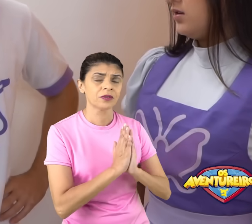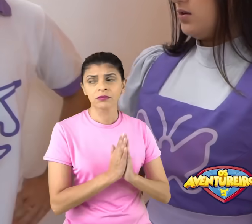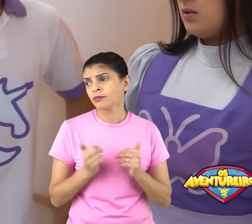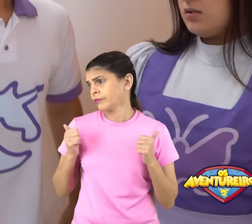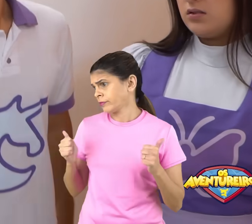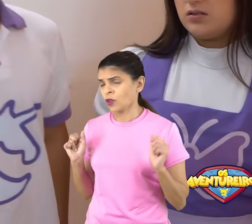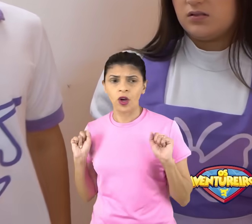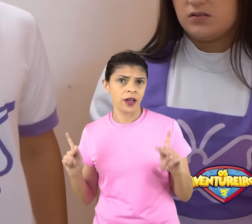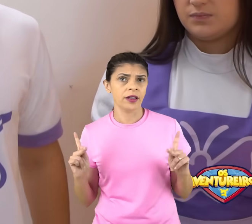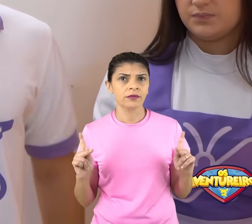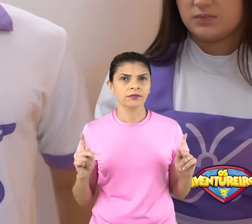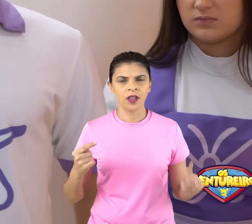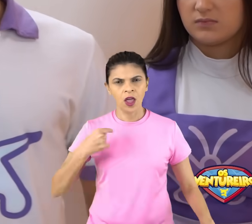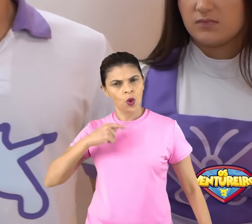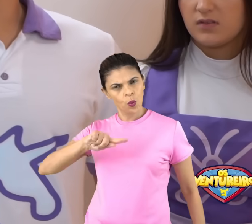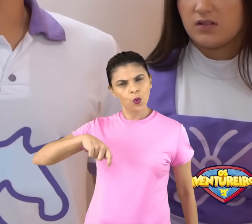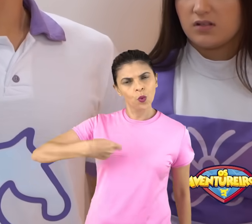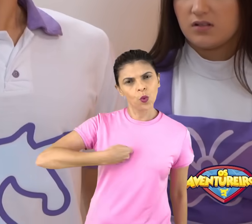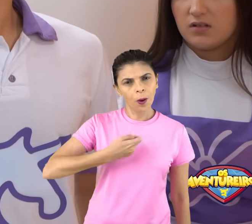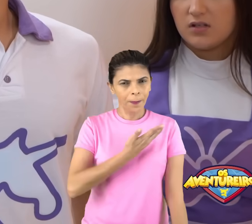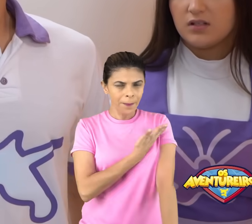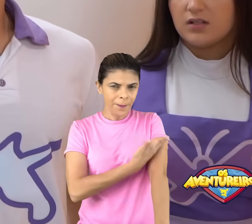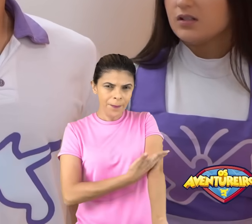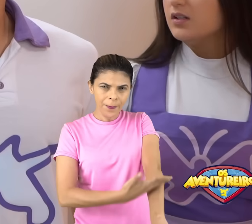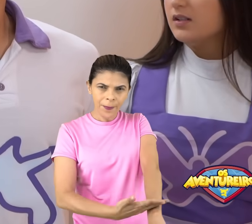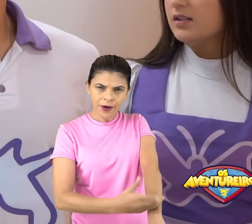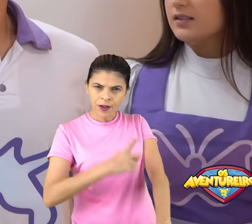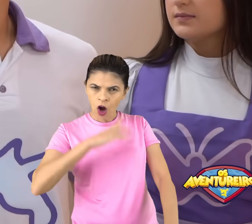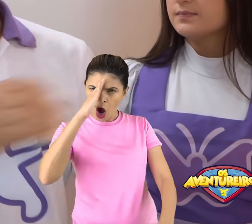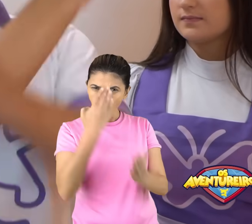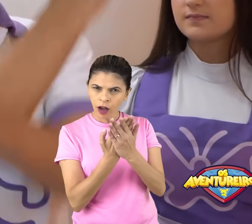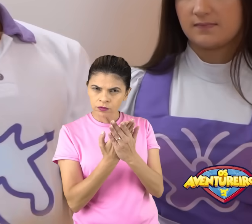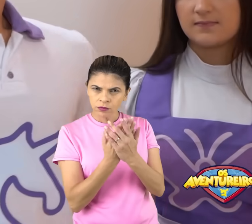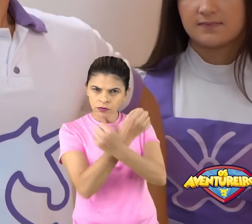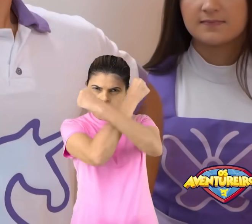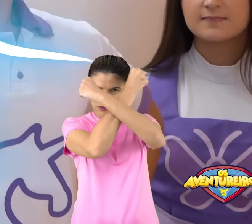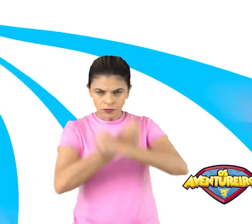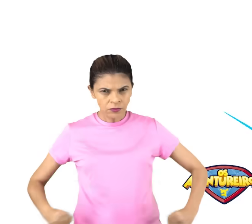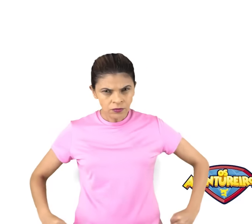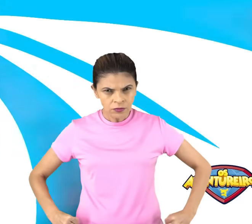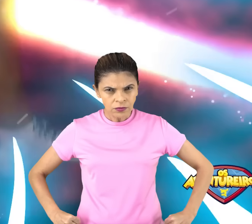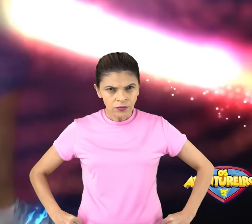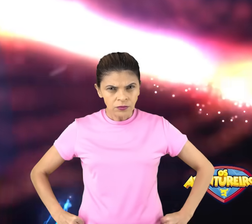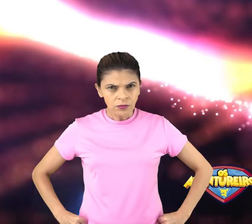bem. Eu sou o aventureiro branco e eu tenho a confiança.